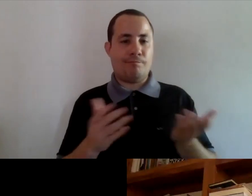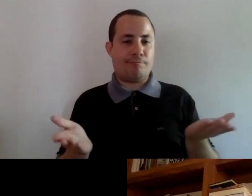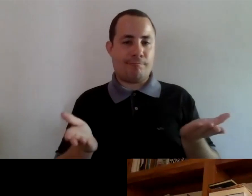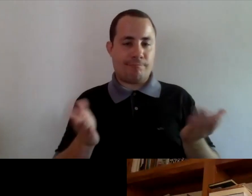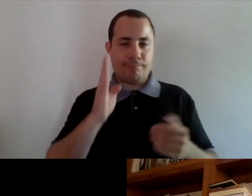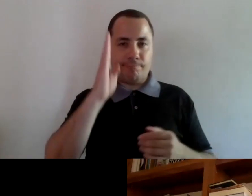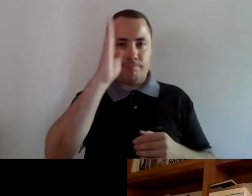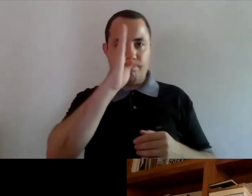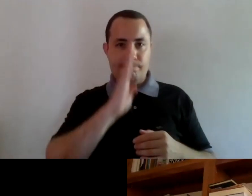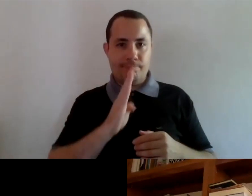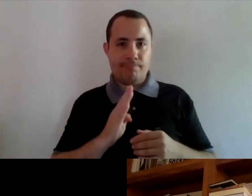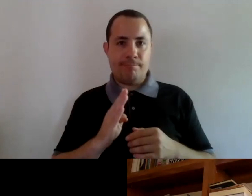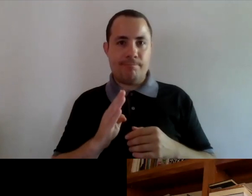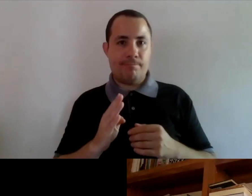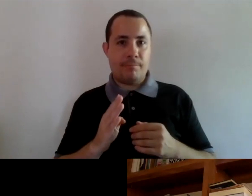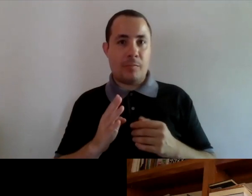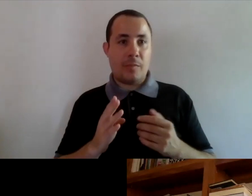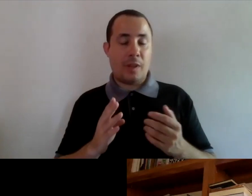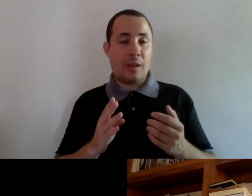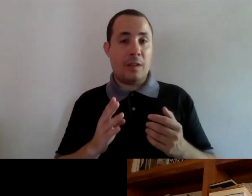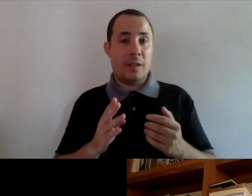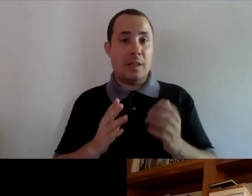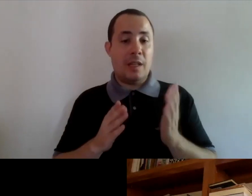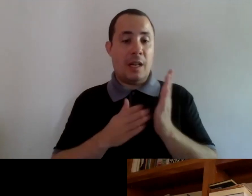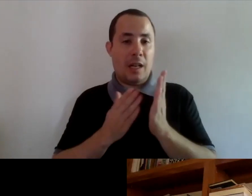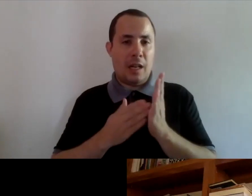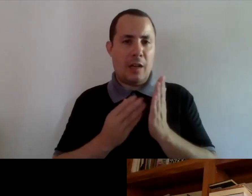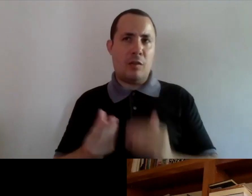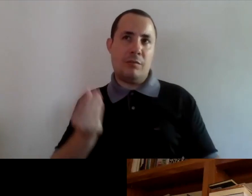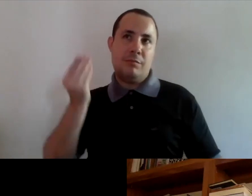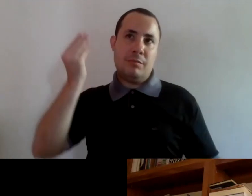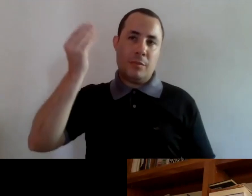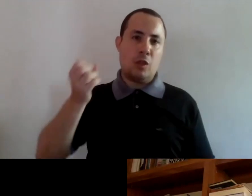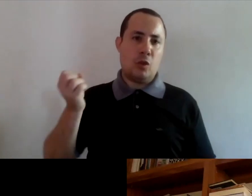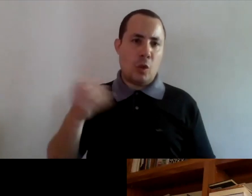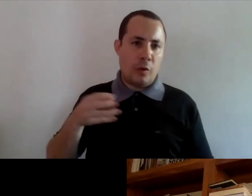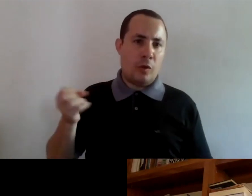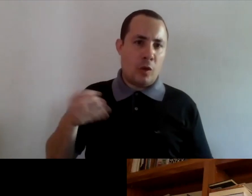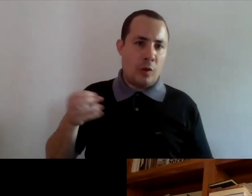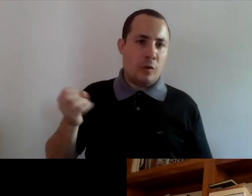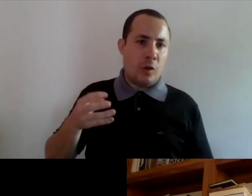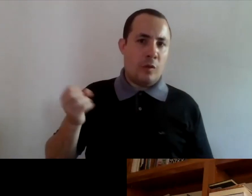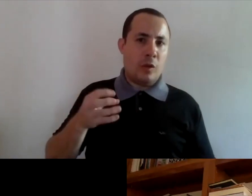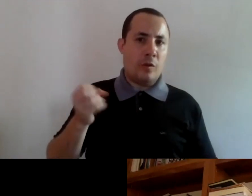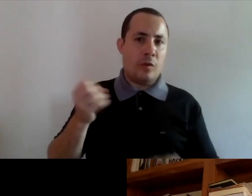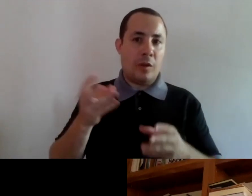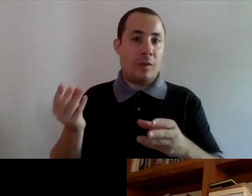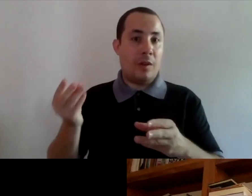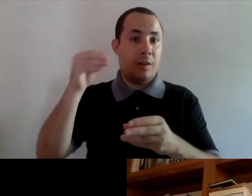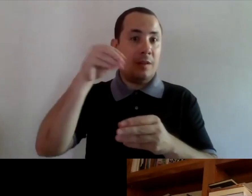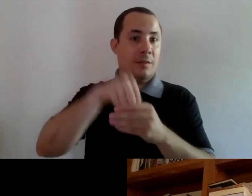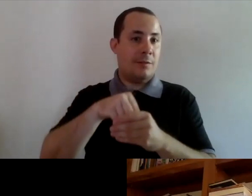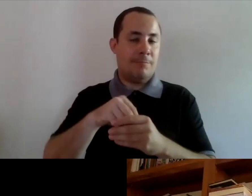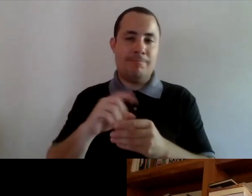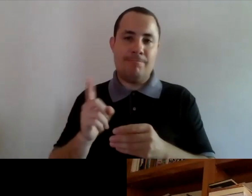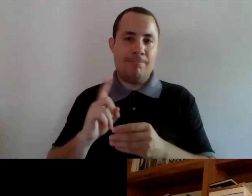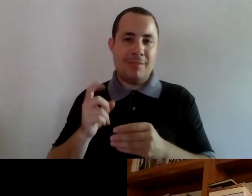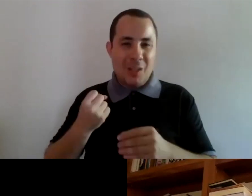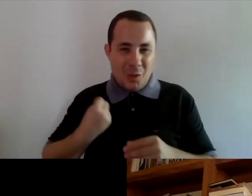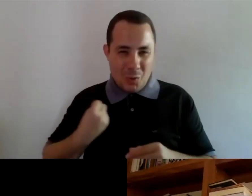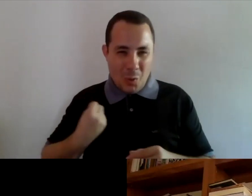sabe, nem todos os livros lançados durante o ano eles estão nesse número, né? Esses daqui são os